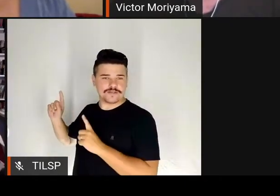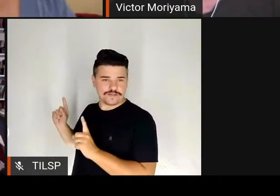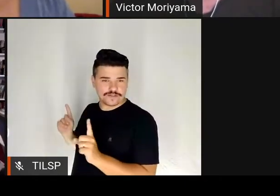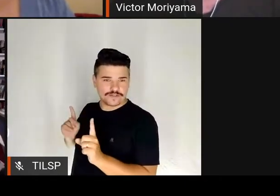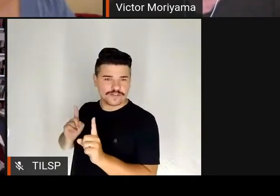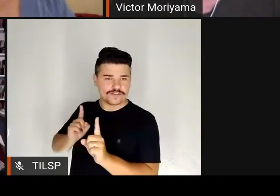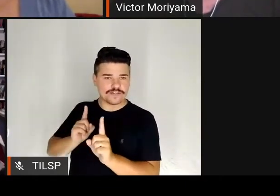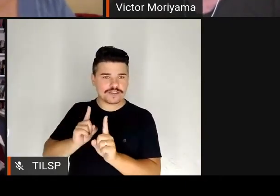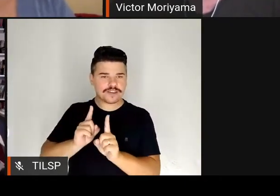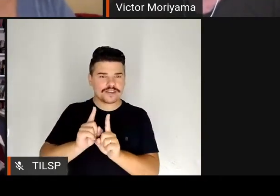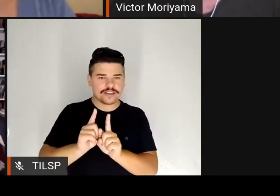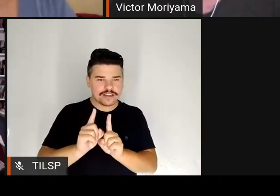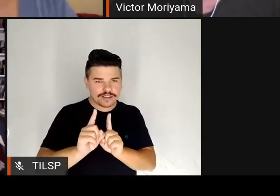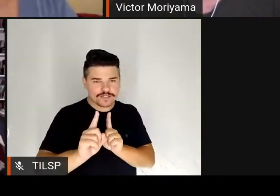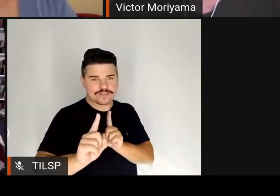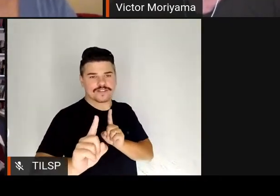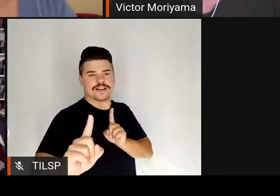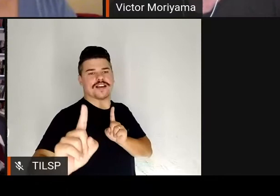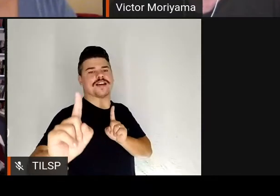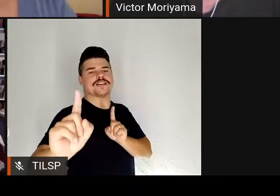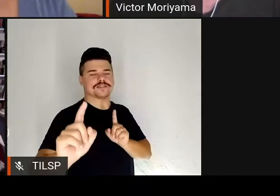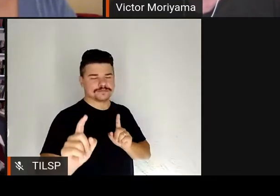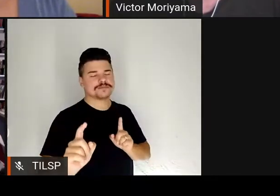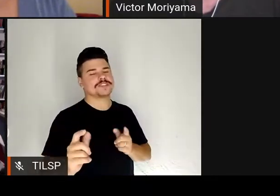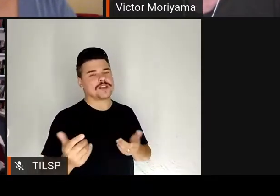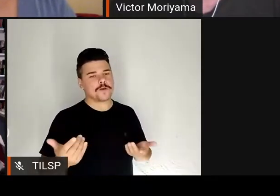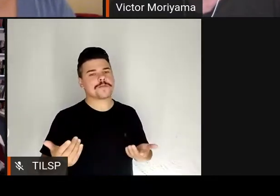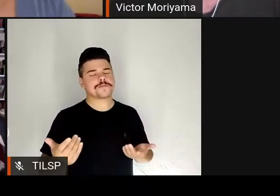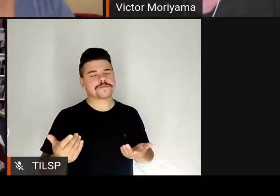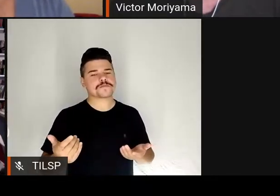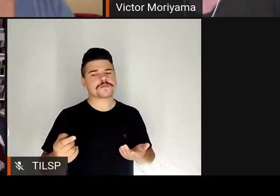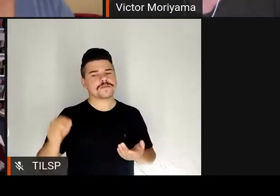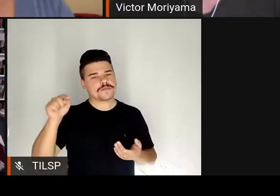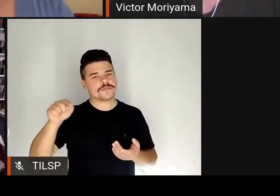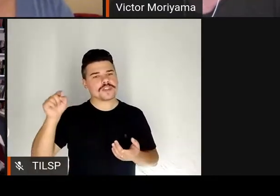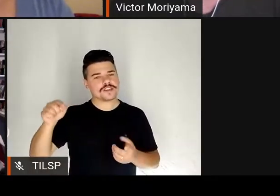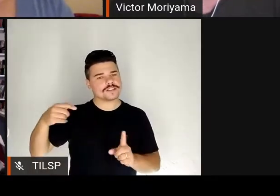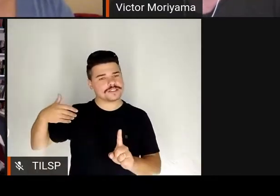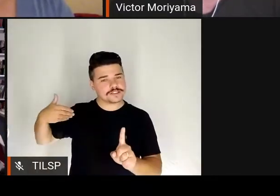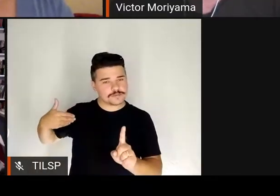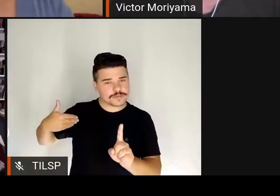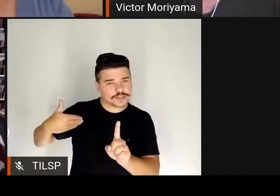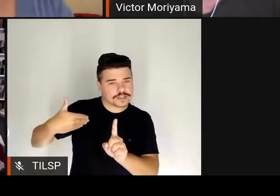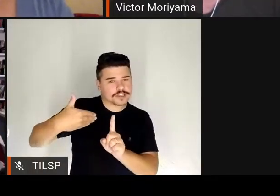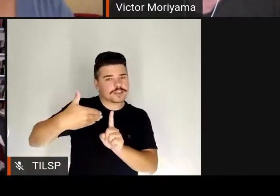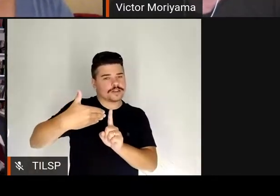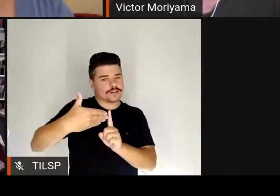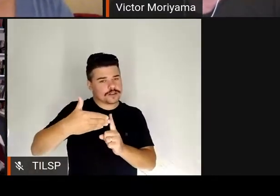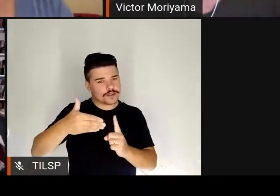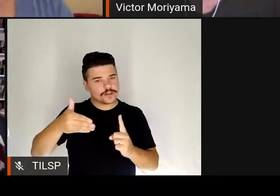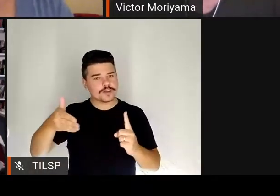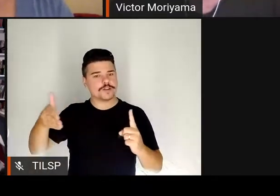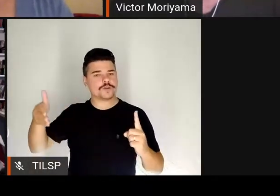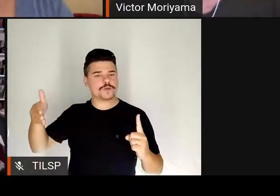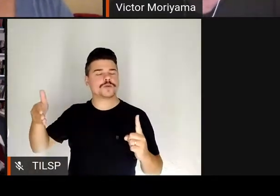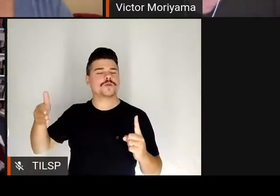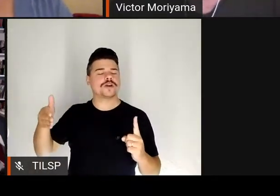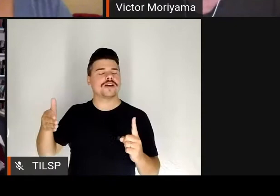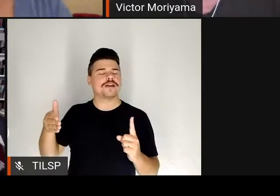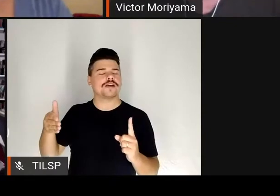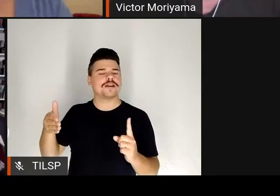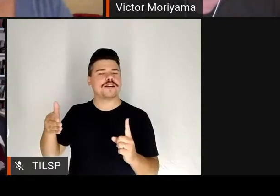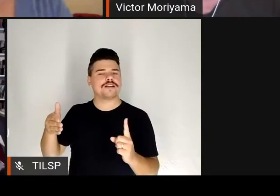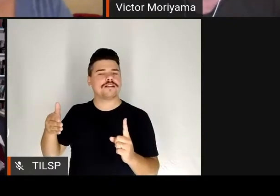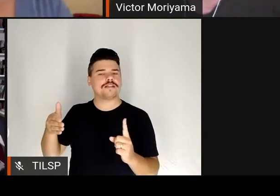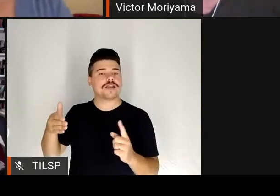segue, né, que continua. Então, eu vou propor fazer um pequeno panorama, né, dessa ideia